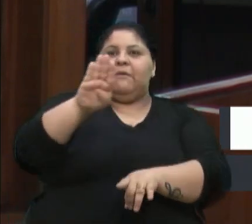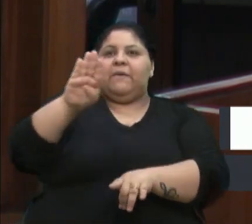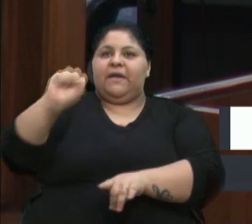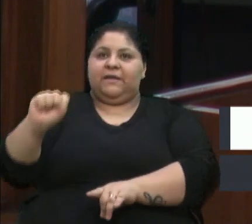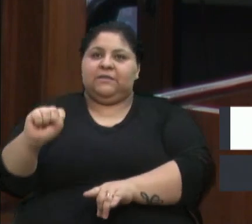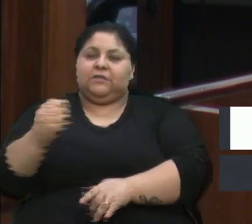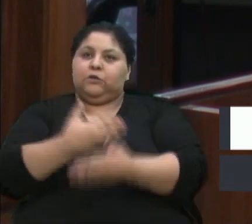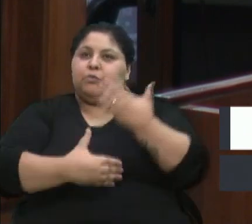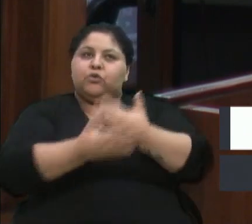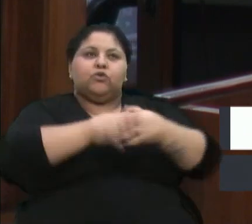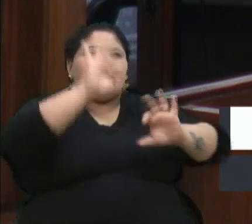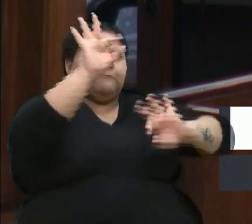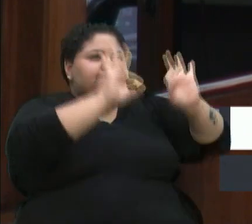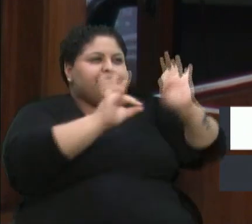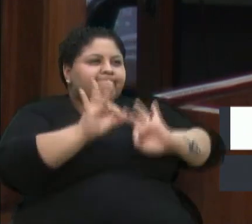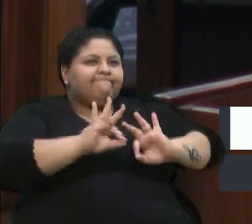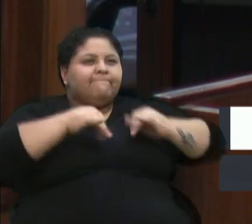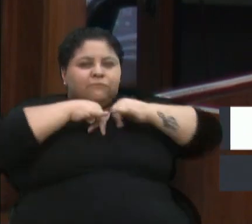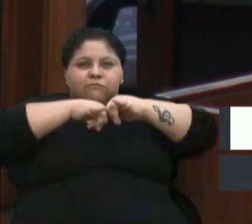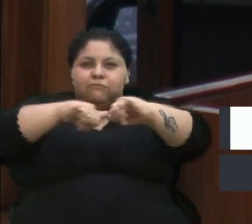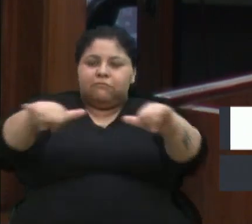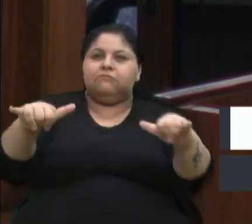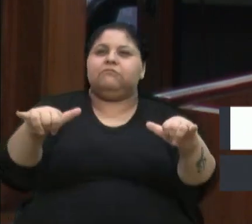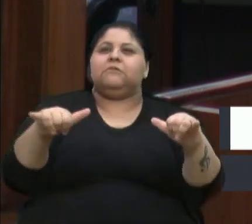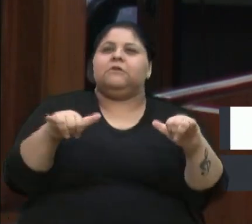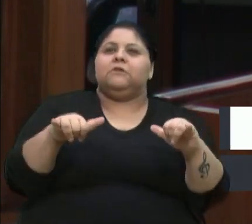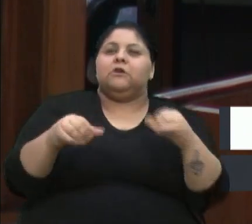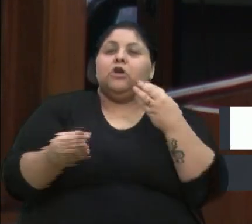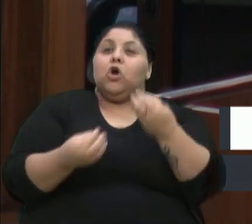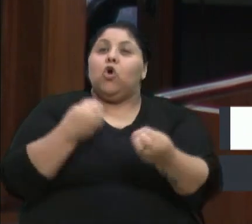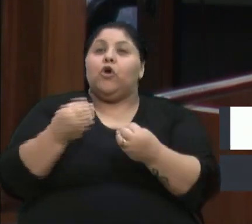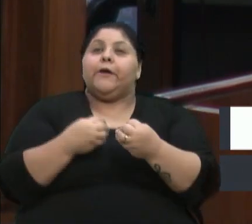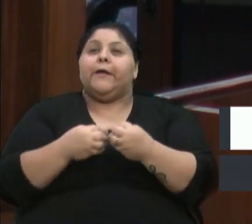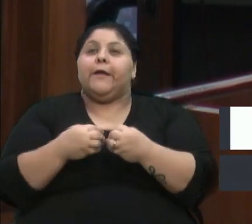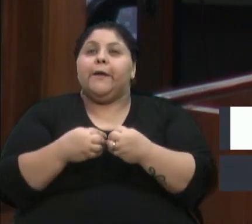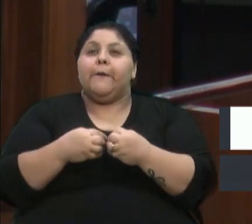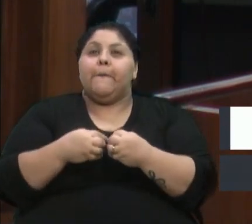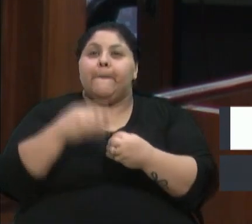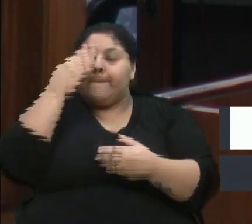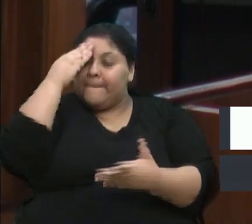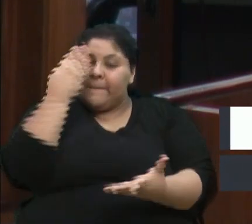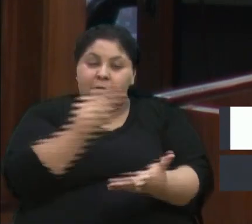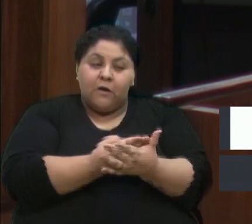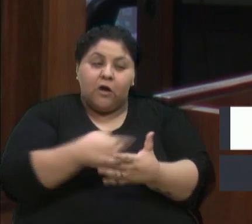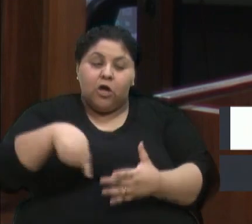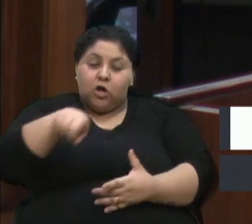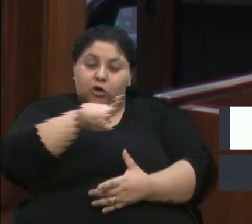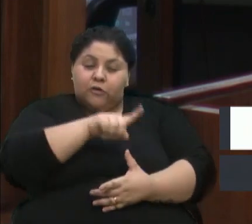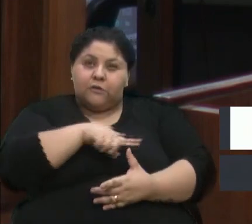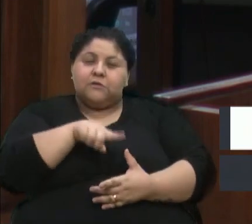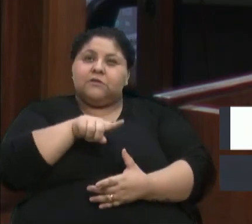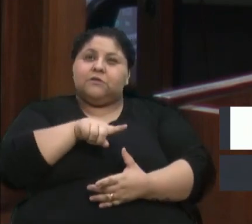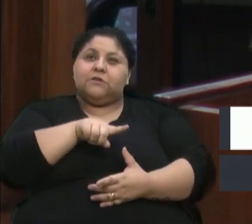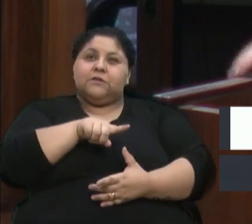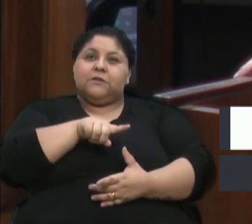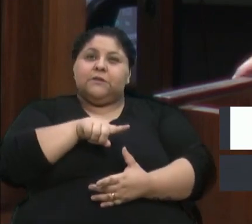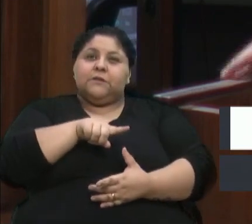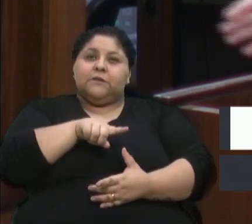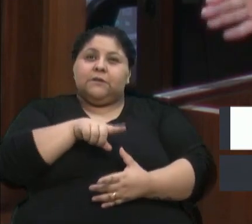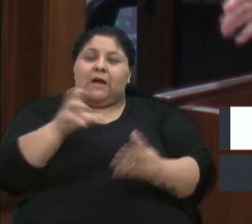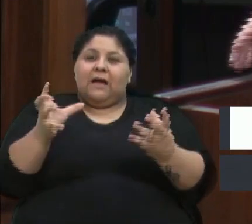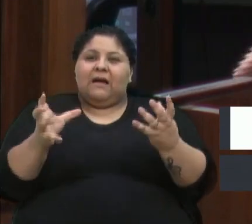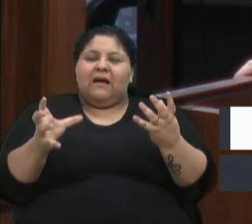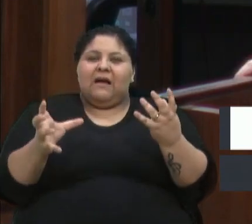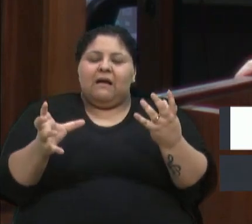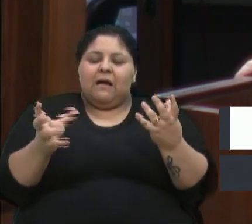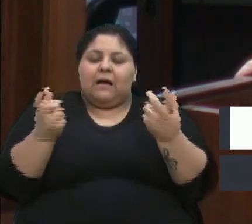a organização, divulgação, o que comprova, né, que quando a gente tem a capacidade e a coragem de divulgar um evento,